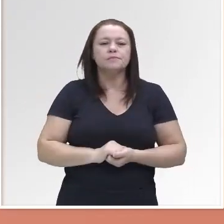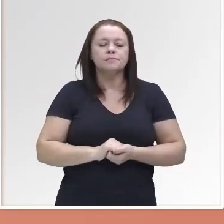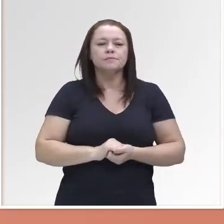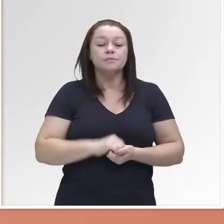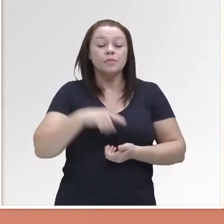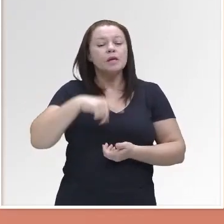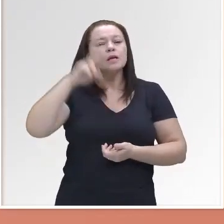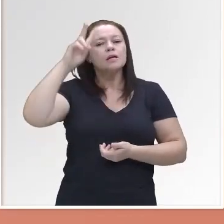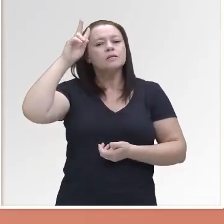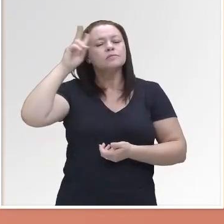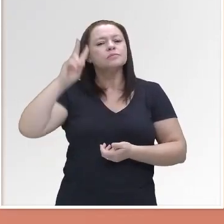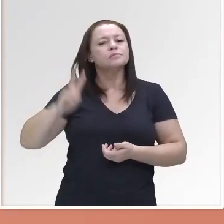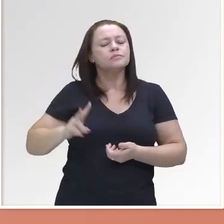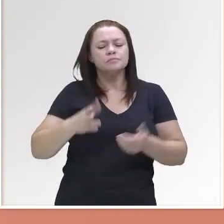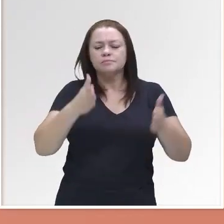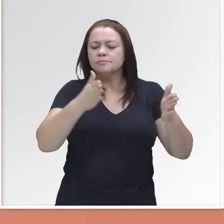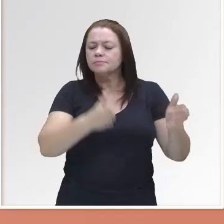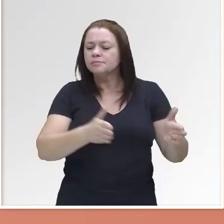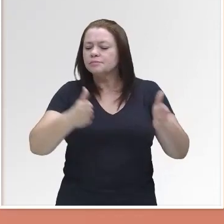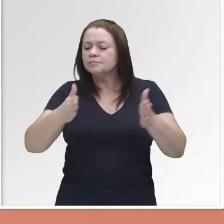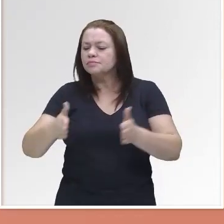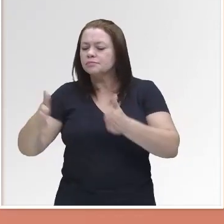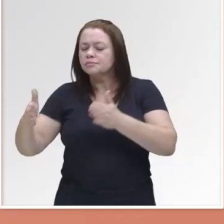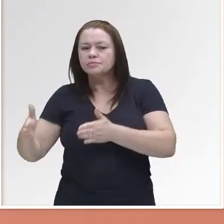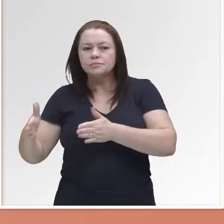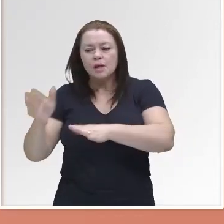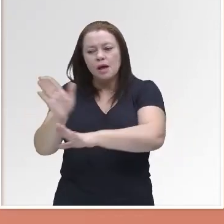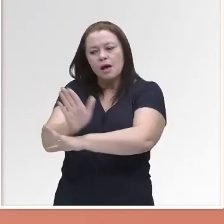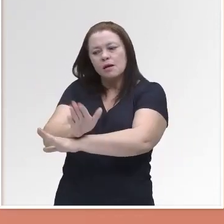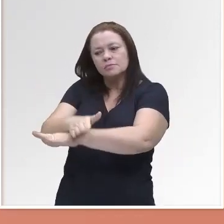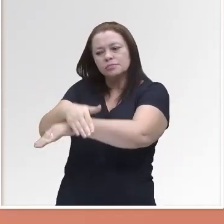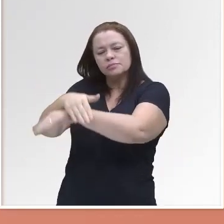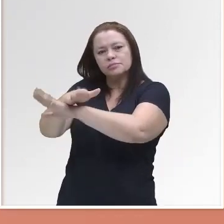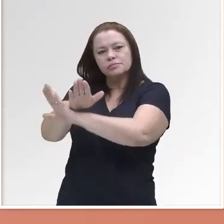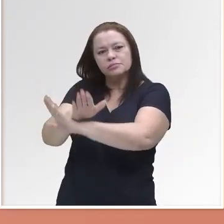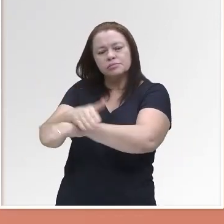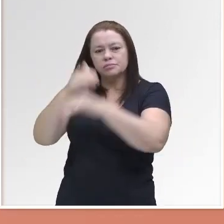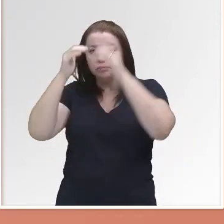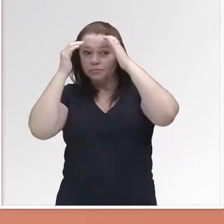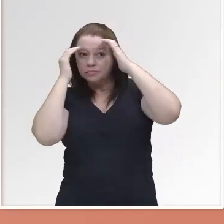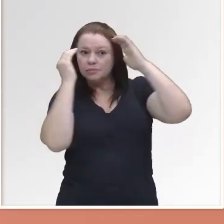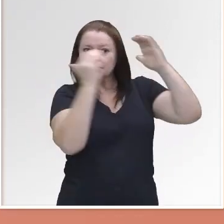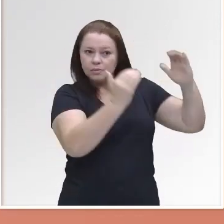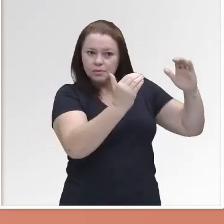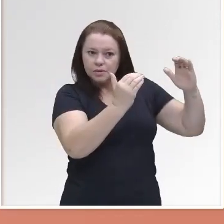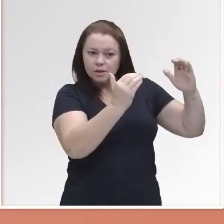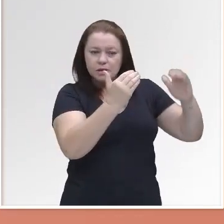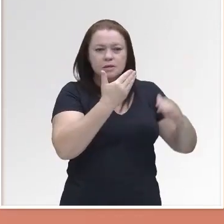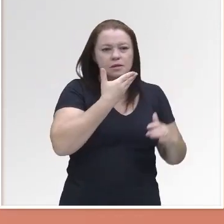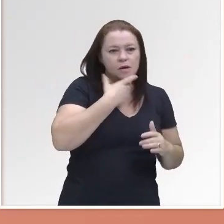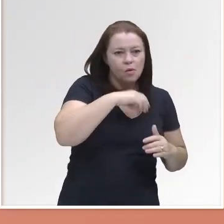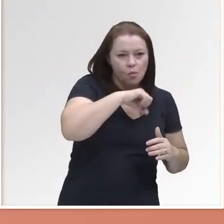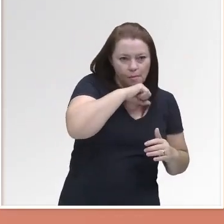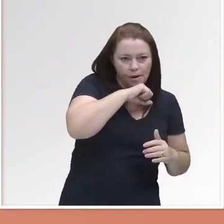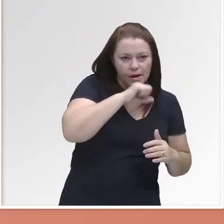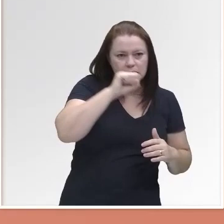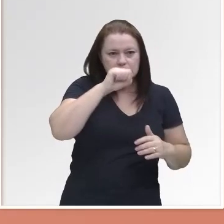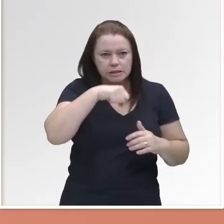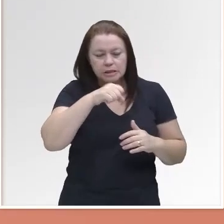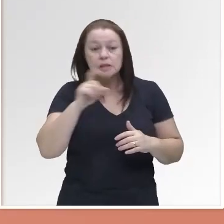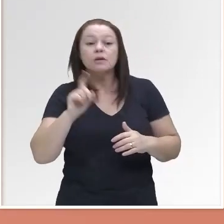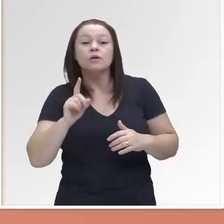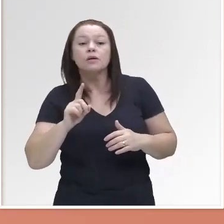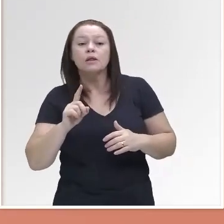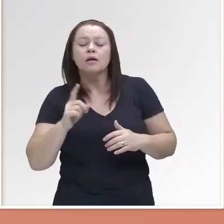história, será que Ariel obedeceu a esse pedido do seu pai? Nós vamos observar o trecho